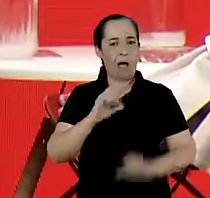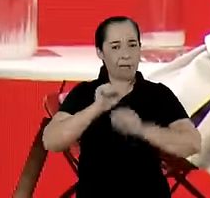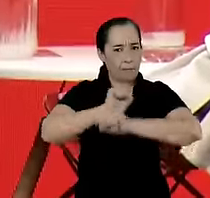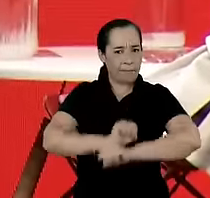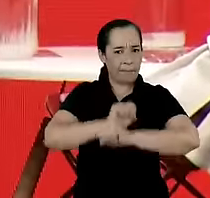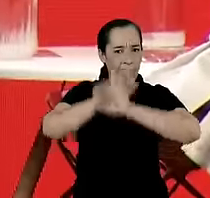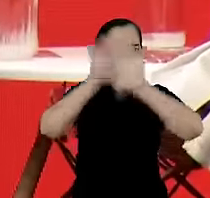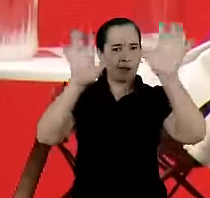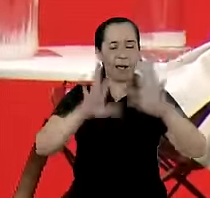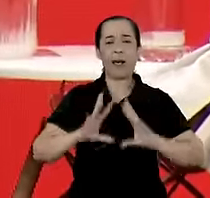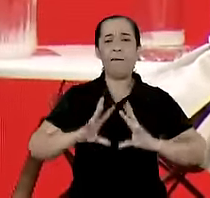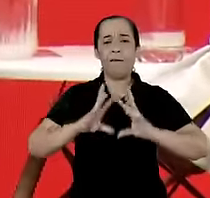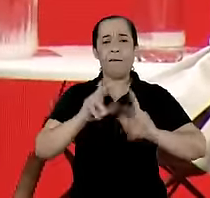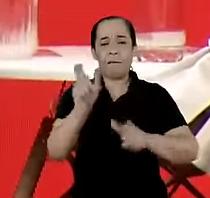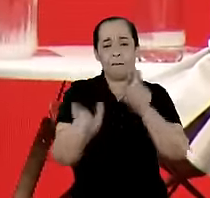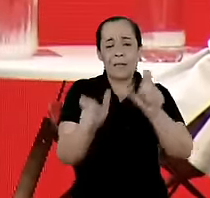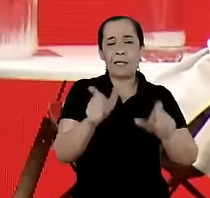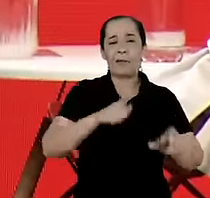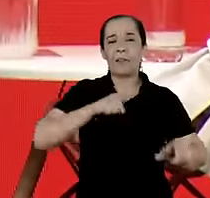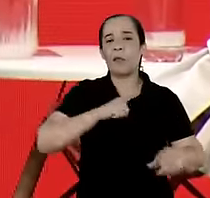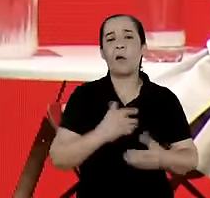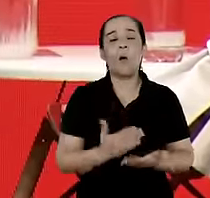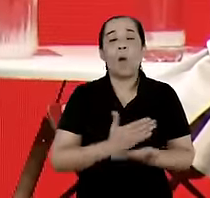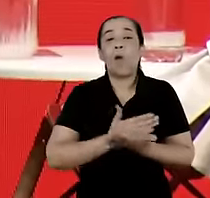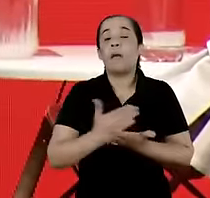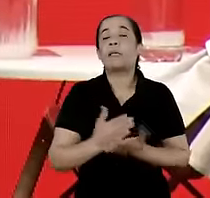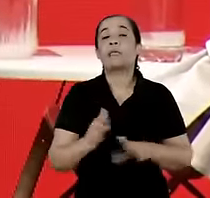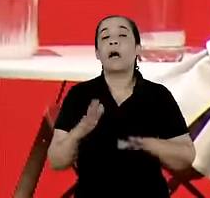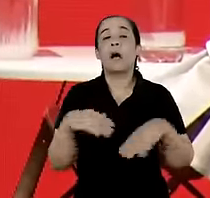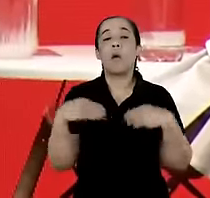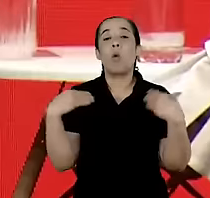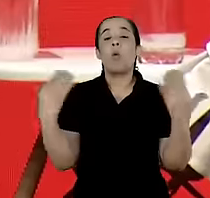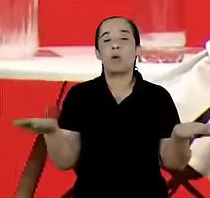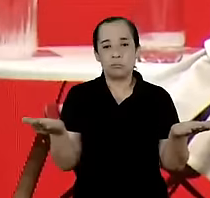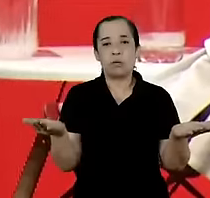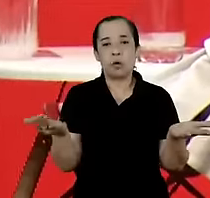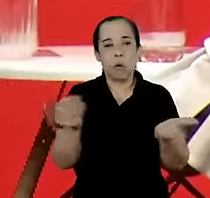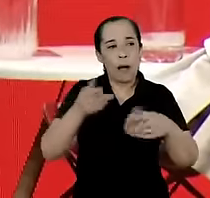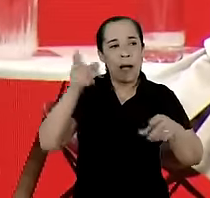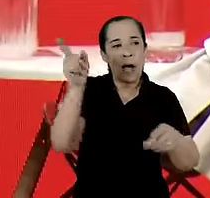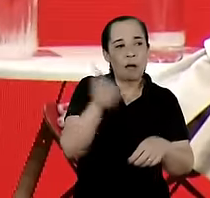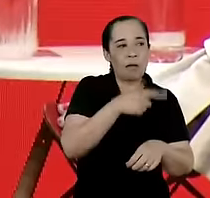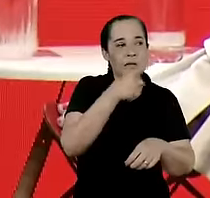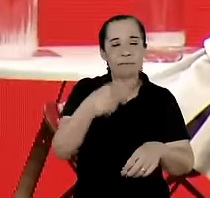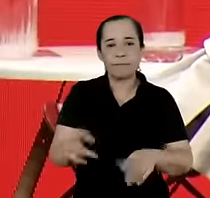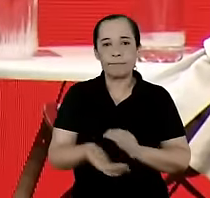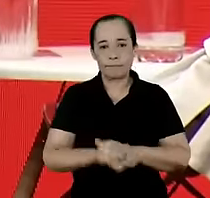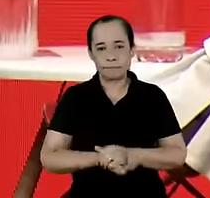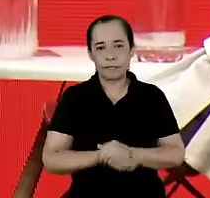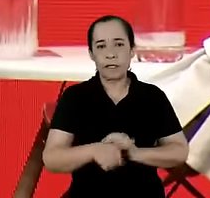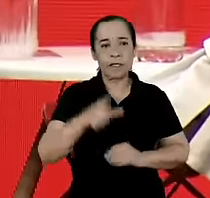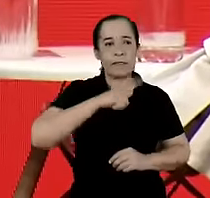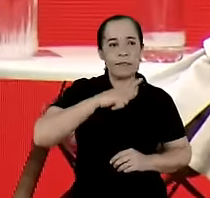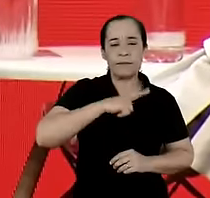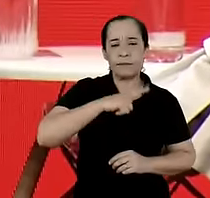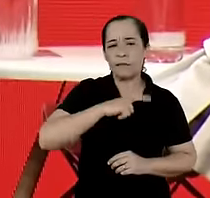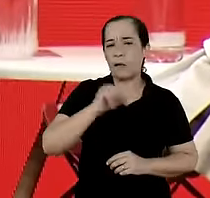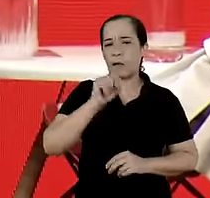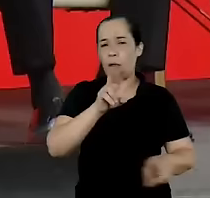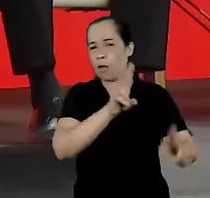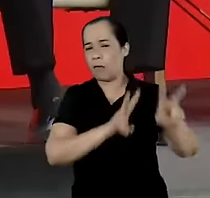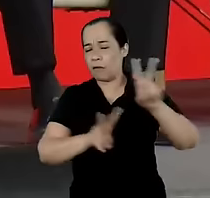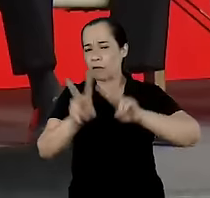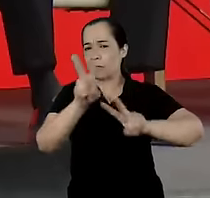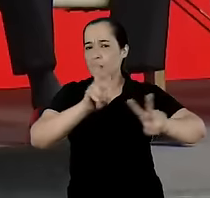que a gente teve porque a discussão é quando que vai começar a cortar e a partir desse momento aí você tem uma visibilidade eh o mais